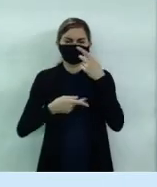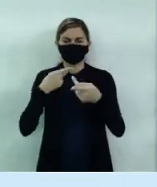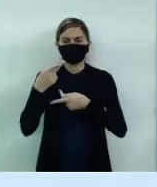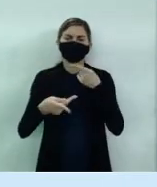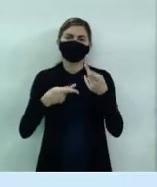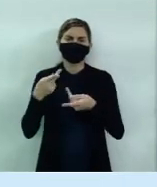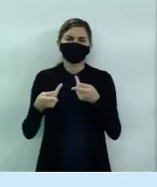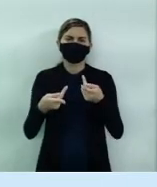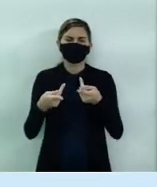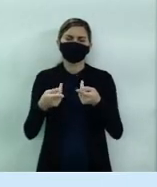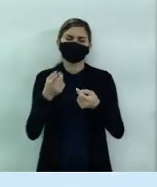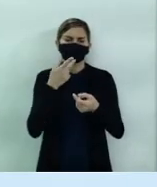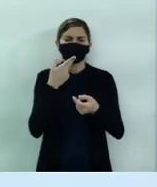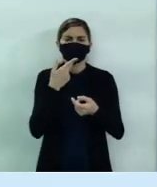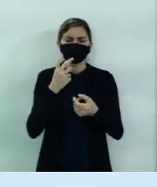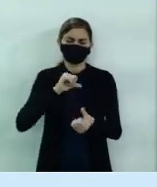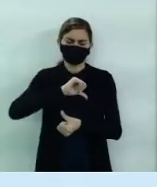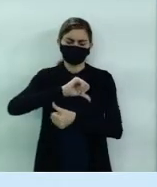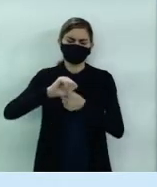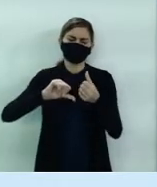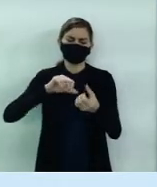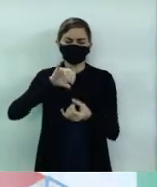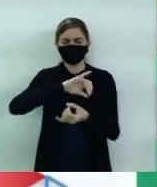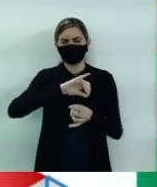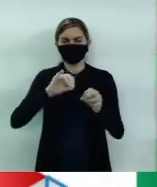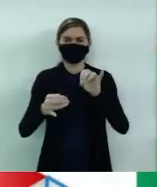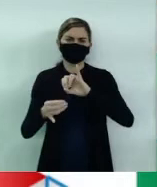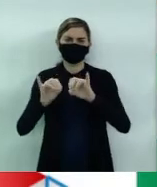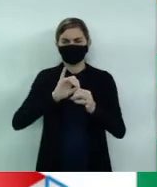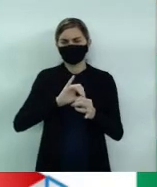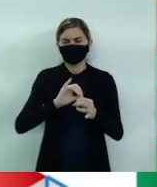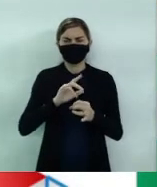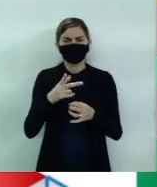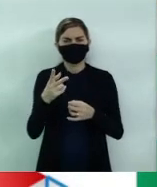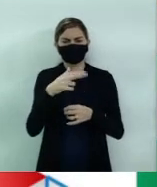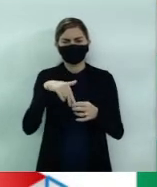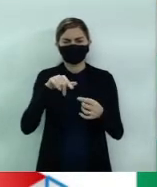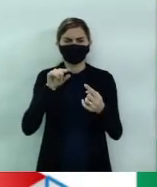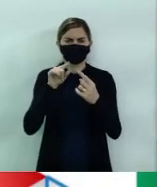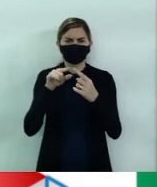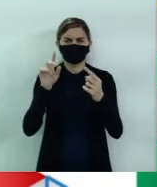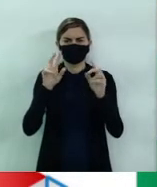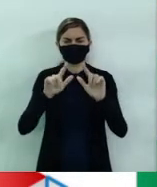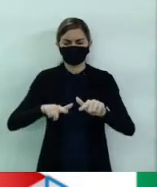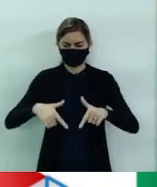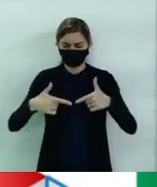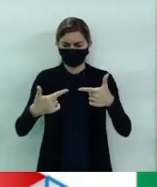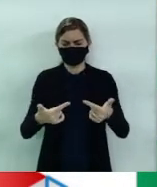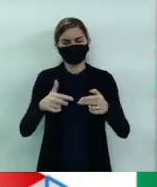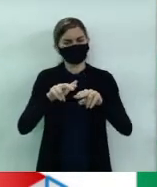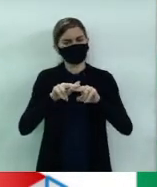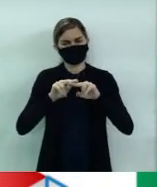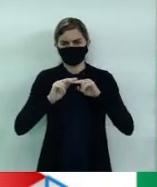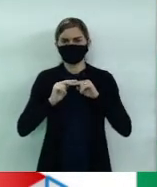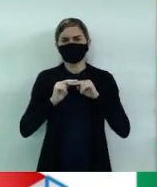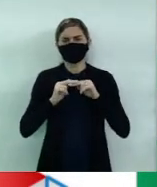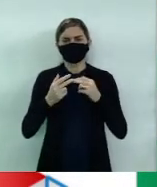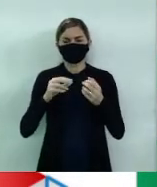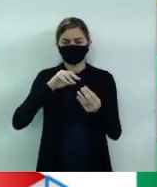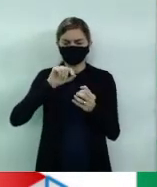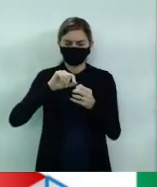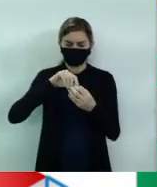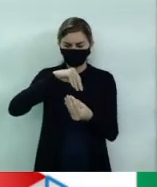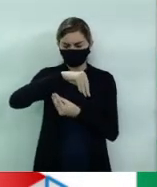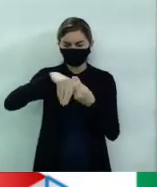isso daí, a gente vai falar que as transformações químicas, elas são ações que resultam